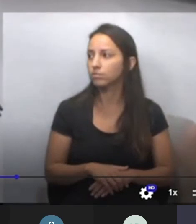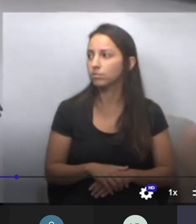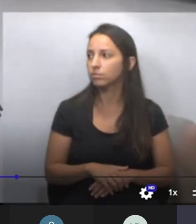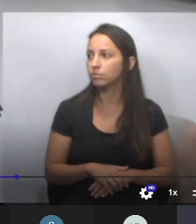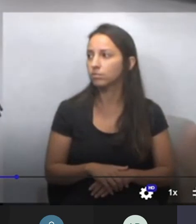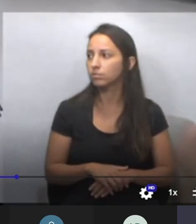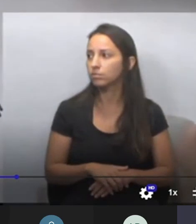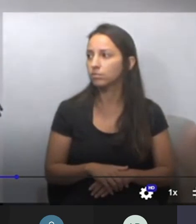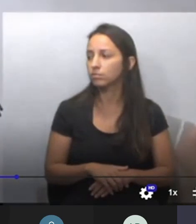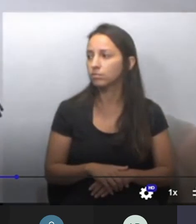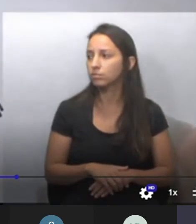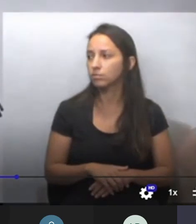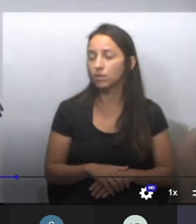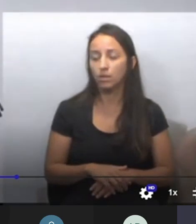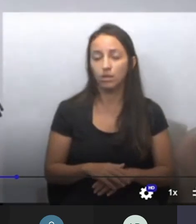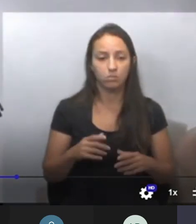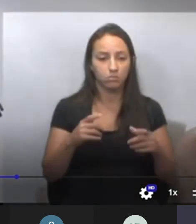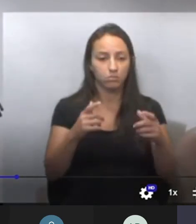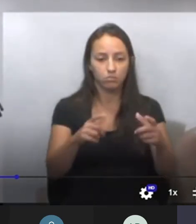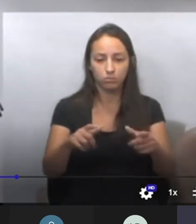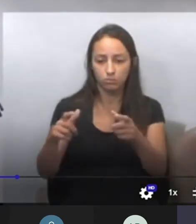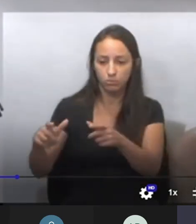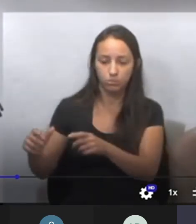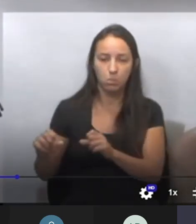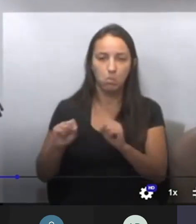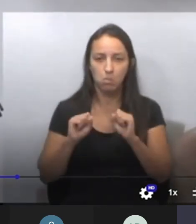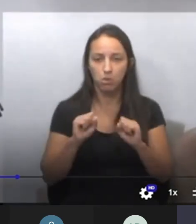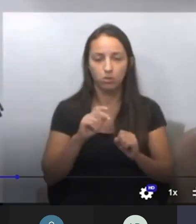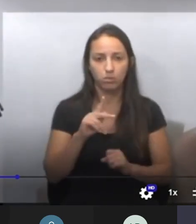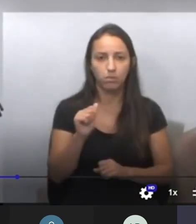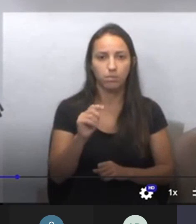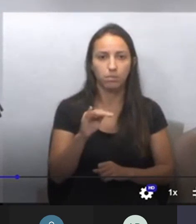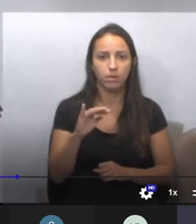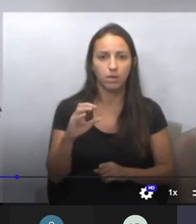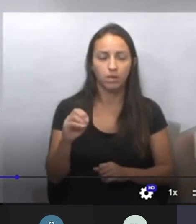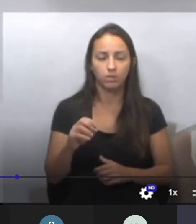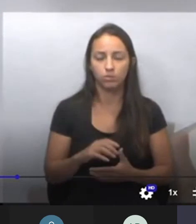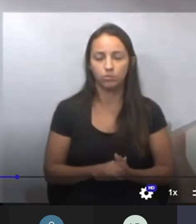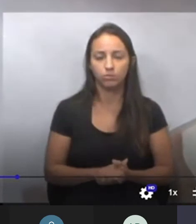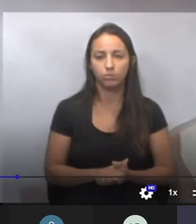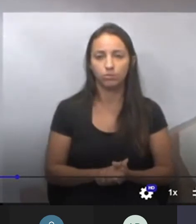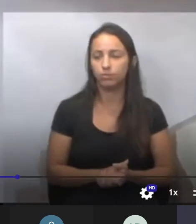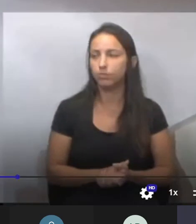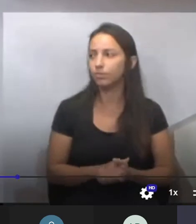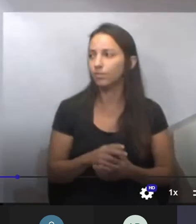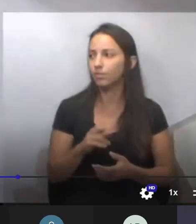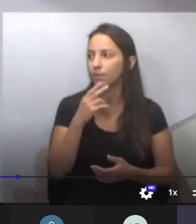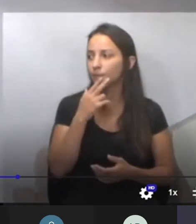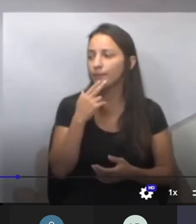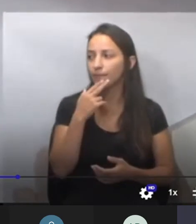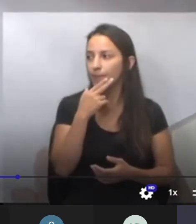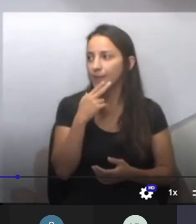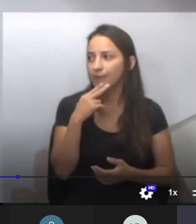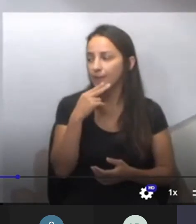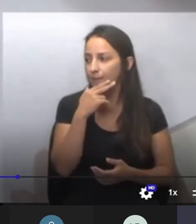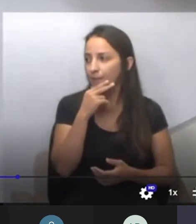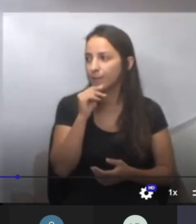Todas as áreas podem ser pátios descobertos. Lembra, lá eu coloquei os meus ambientes de aprendizagem assim,